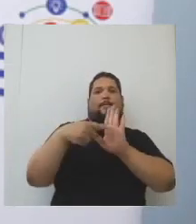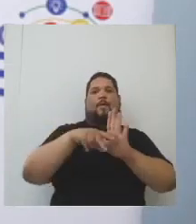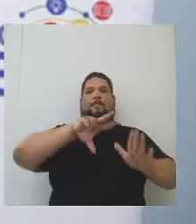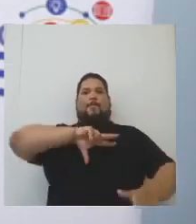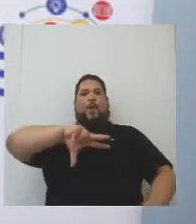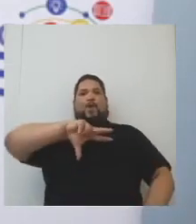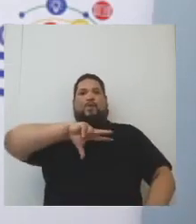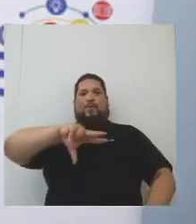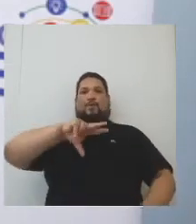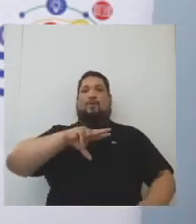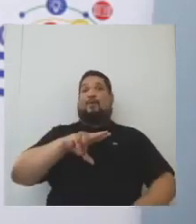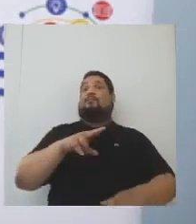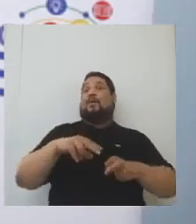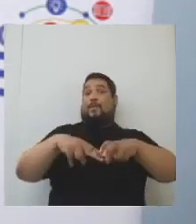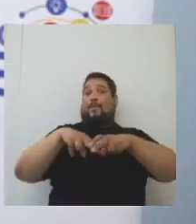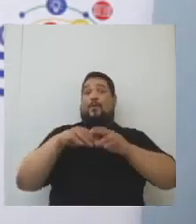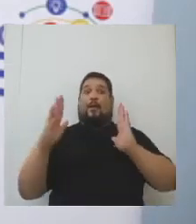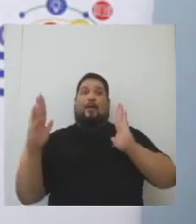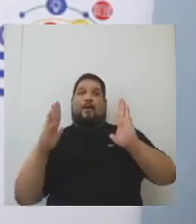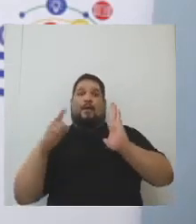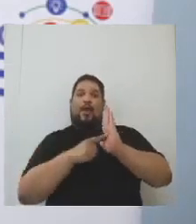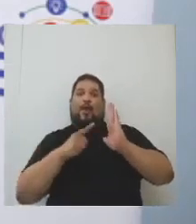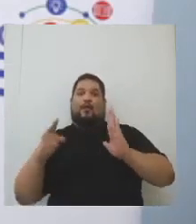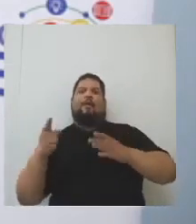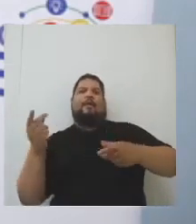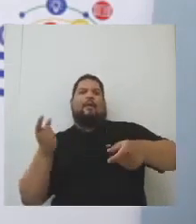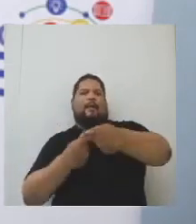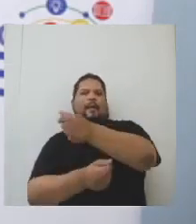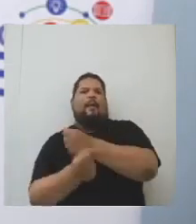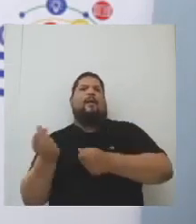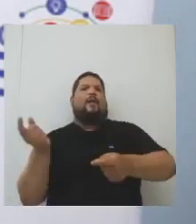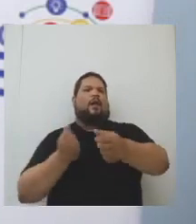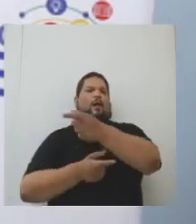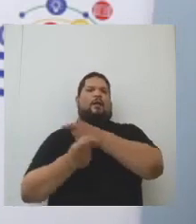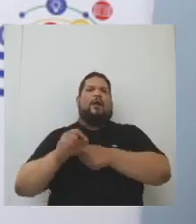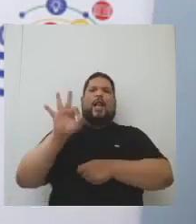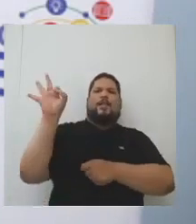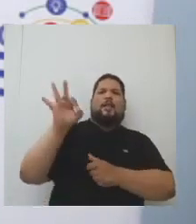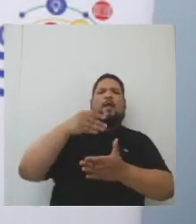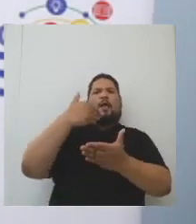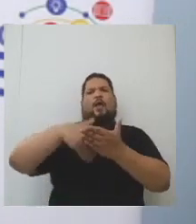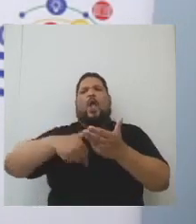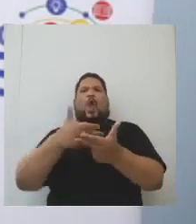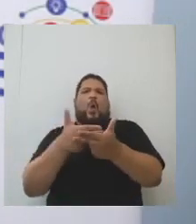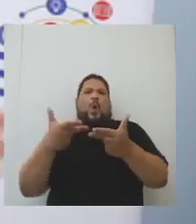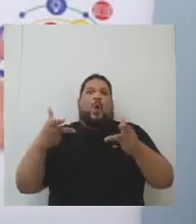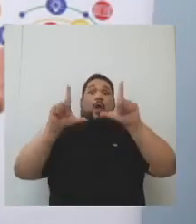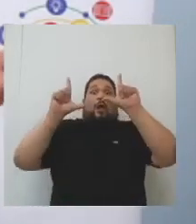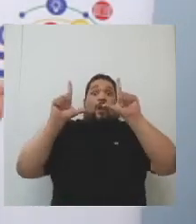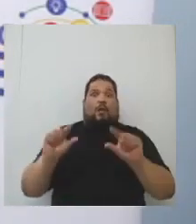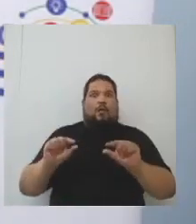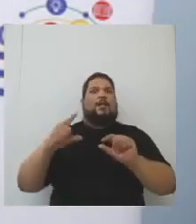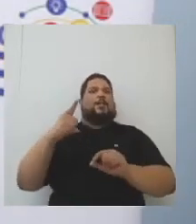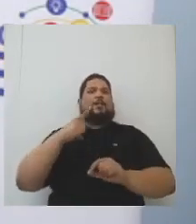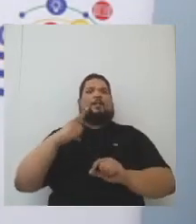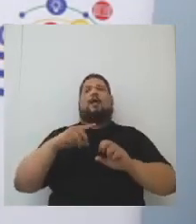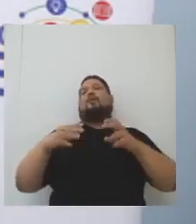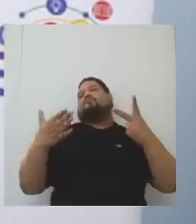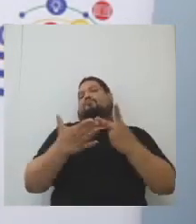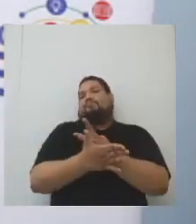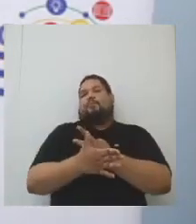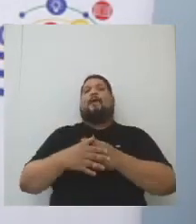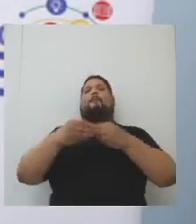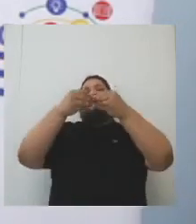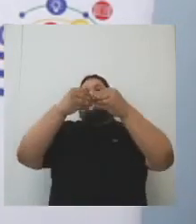português. E no momento, então, que essas transações comerciais com tarifas alfandegárias reduzidíssimas, acabaram na